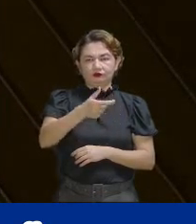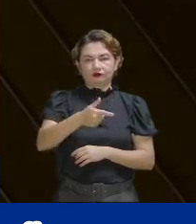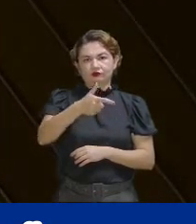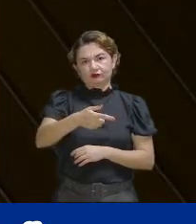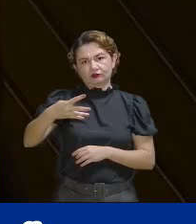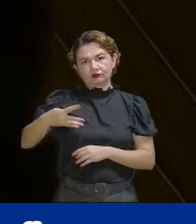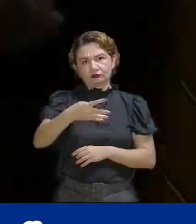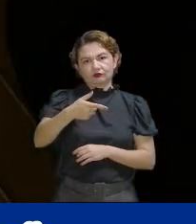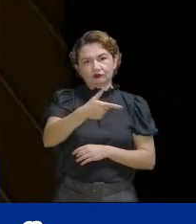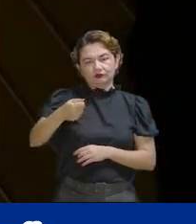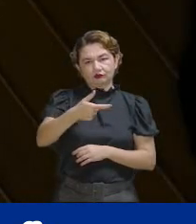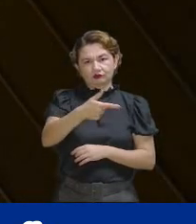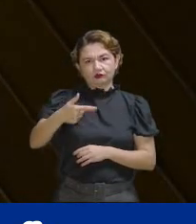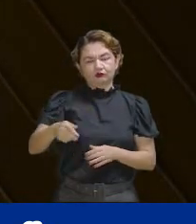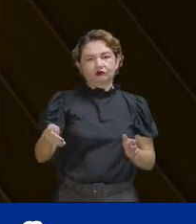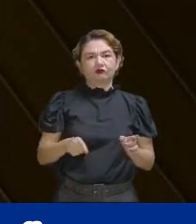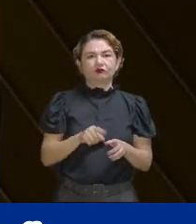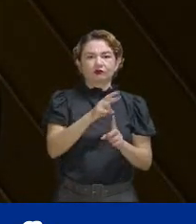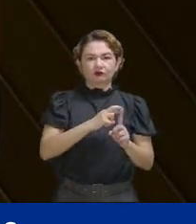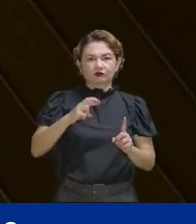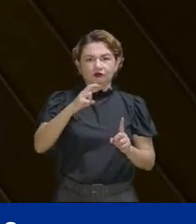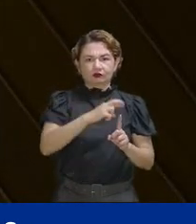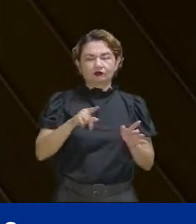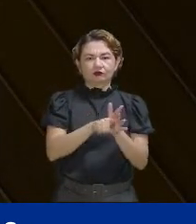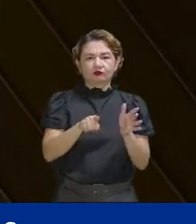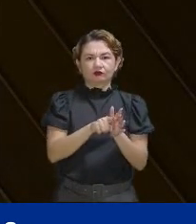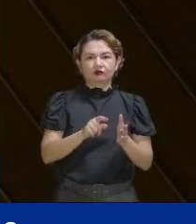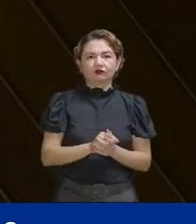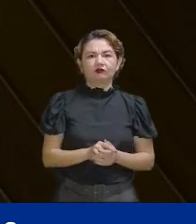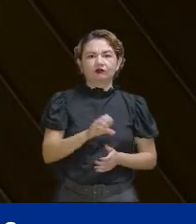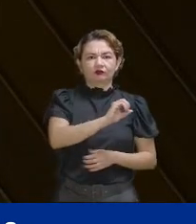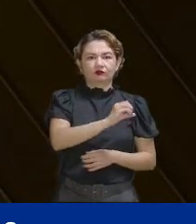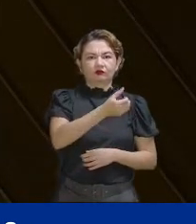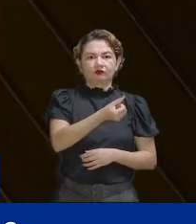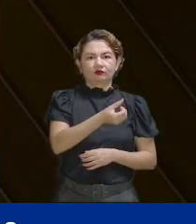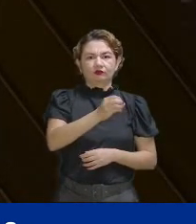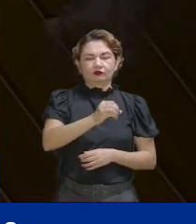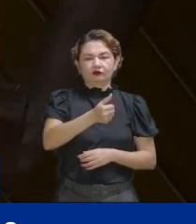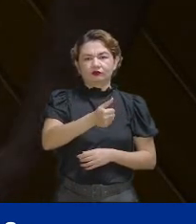060-165244 de 2022 e ação de investigação judicial eleitoral número